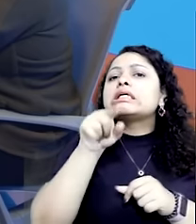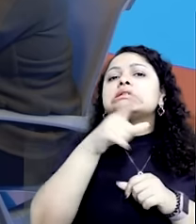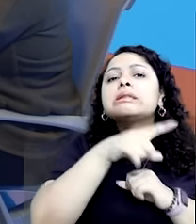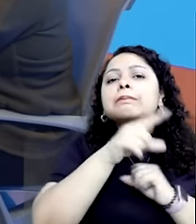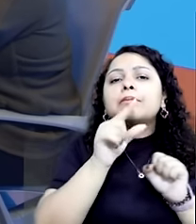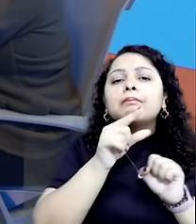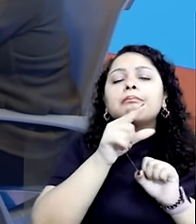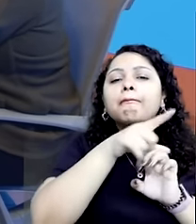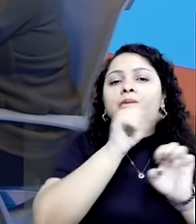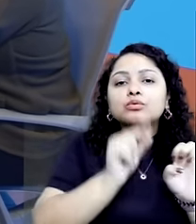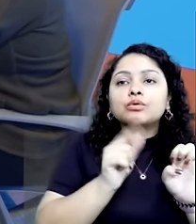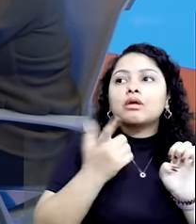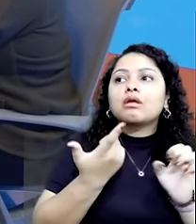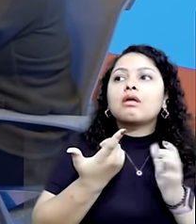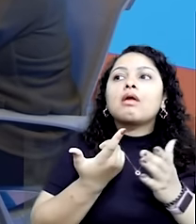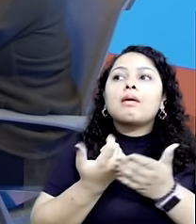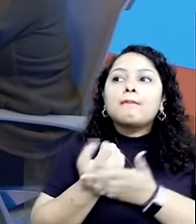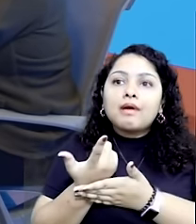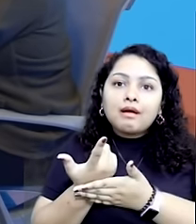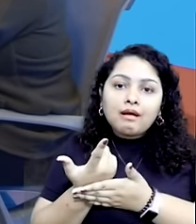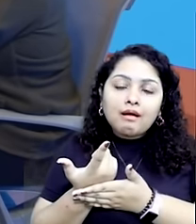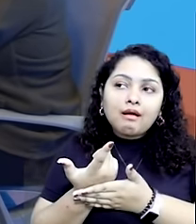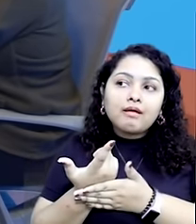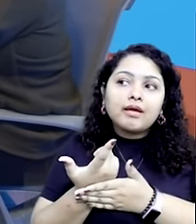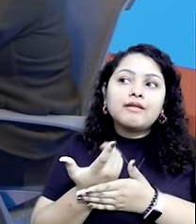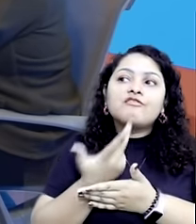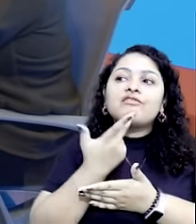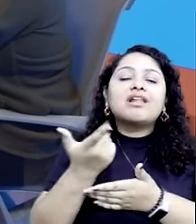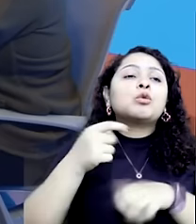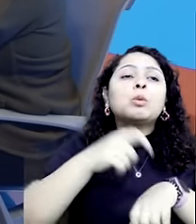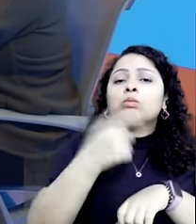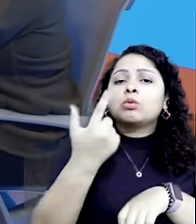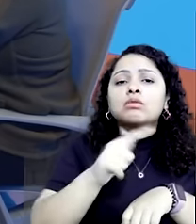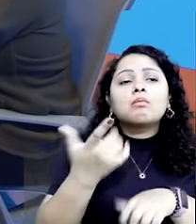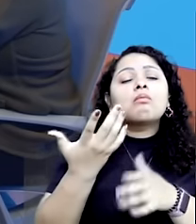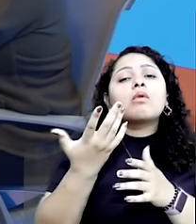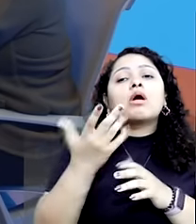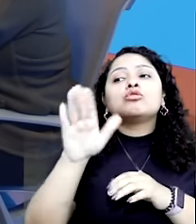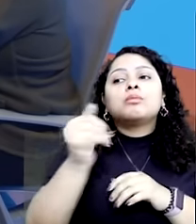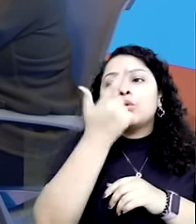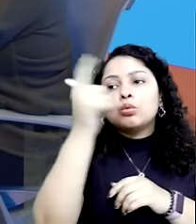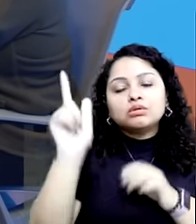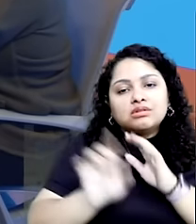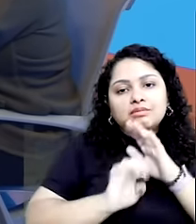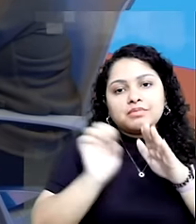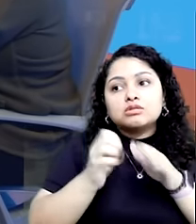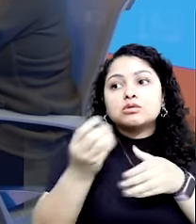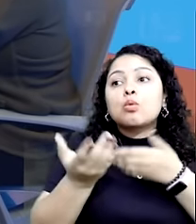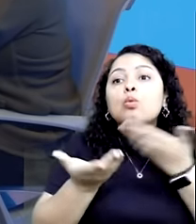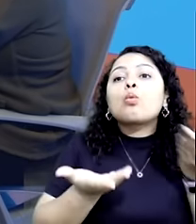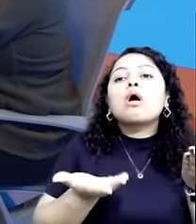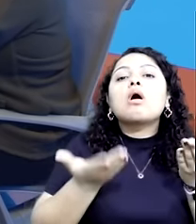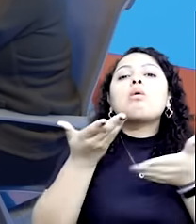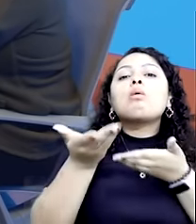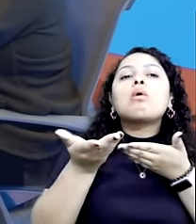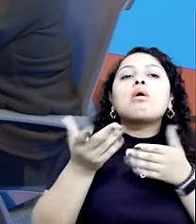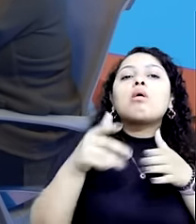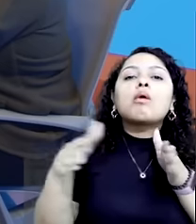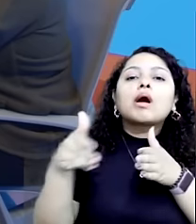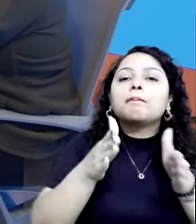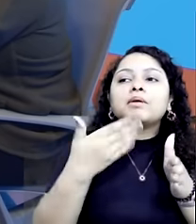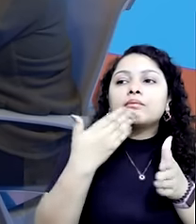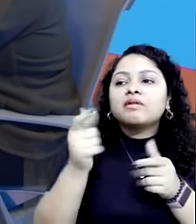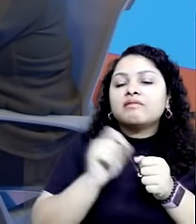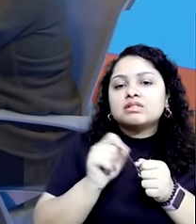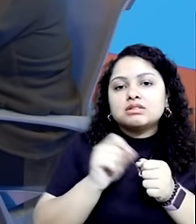que quer contratar ou que de fato ele fala não tenho tempo quero terceirizar isso Qual que é o caminho que a gente pode sugerir para ele contratar uma